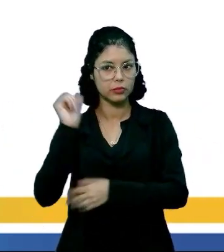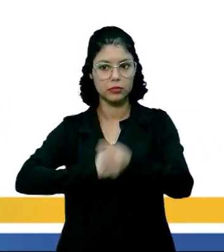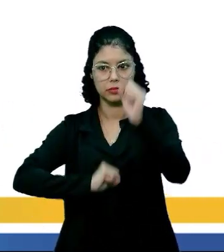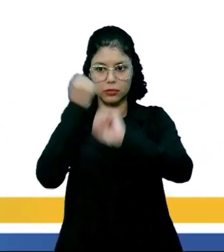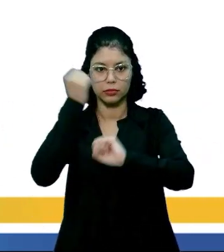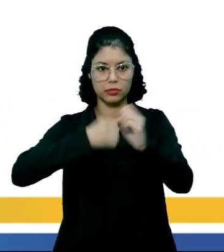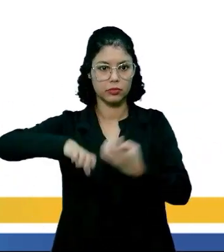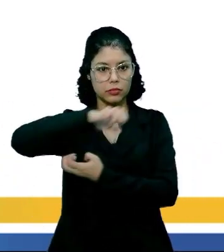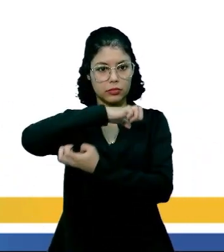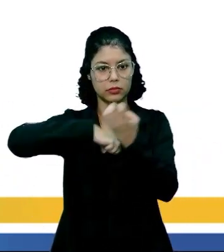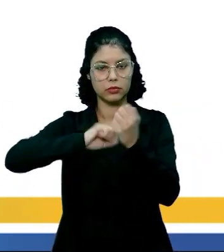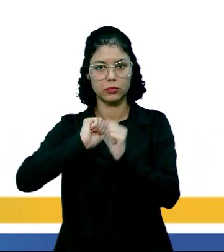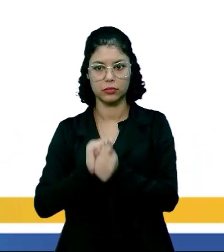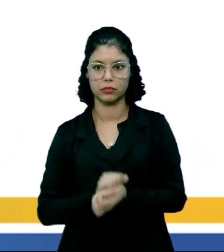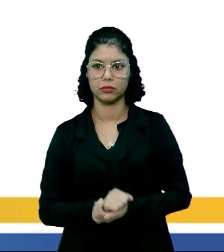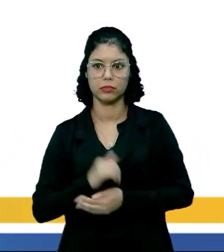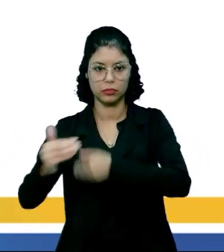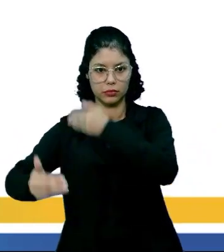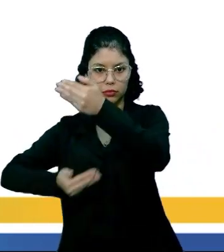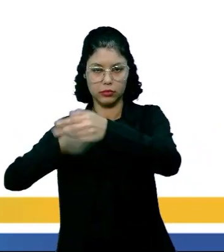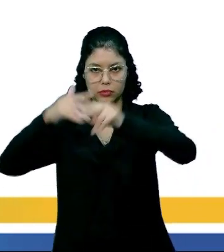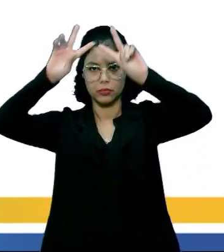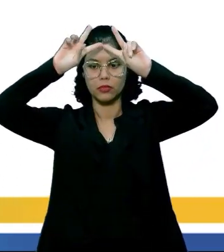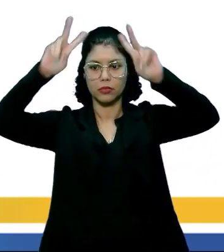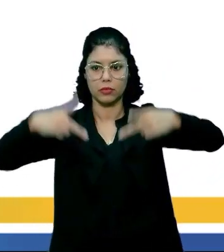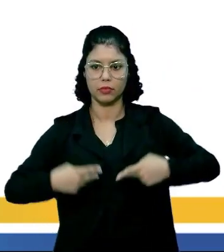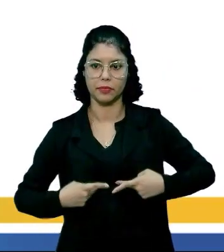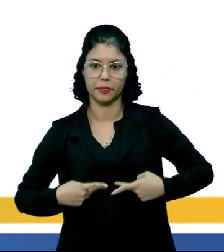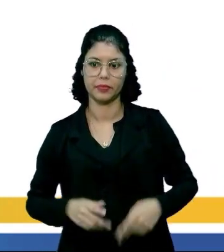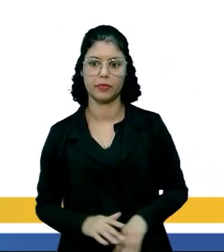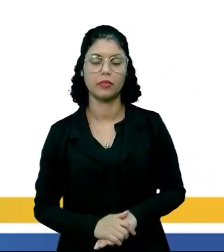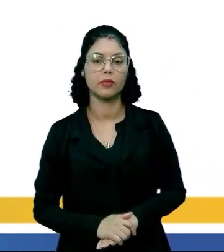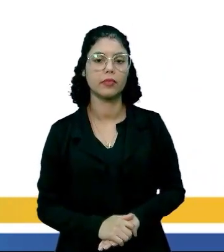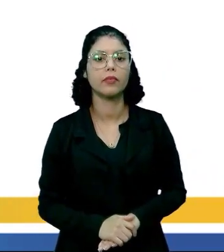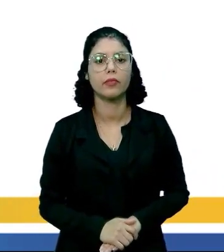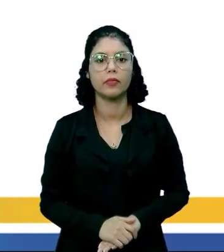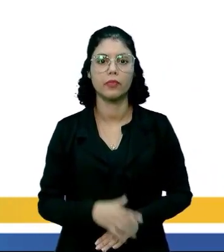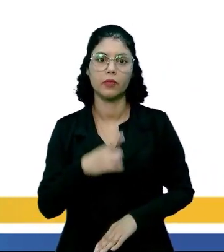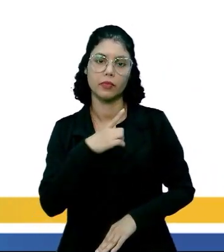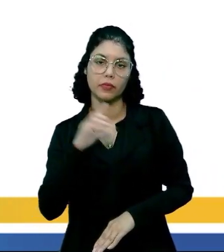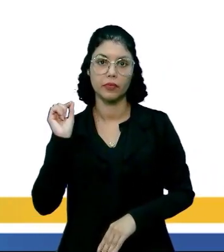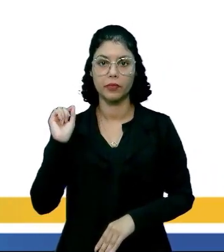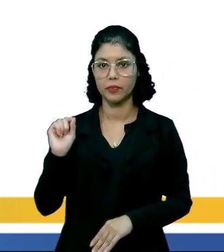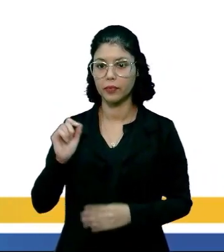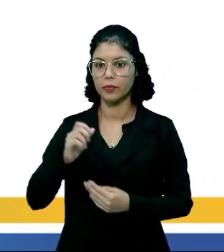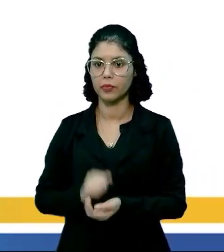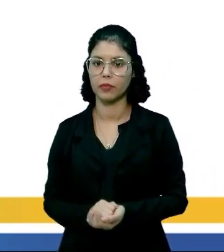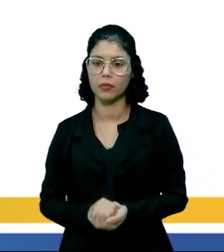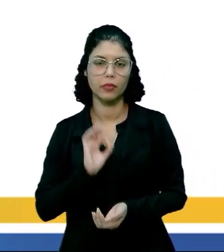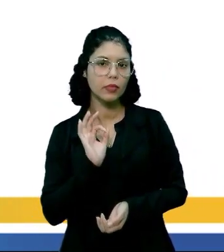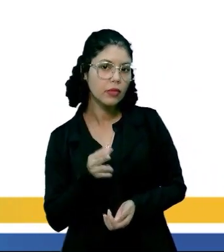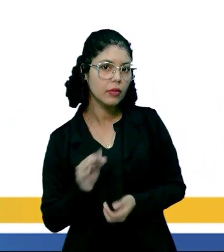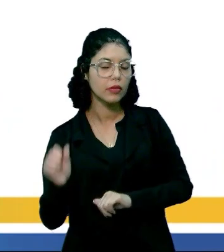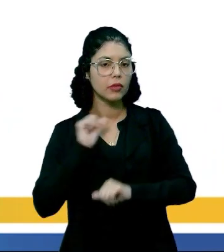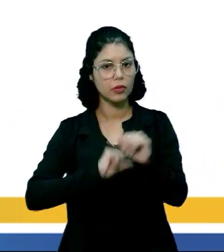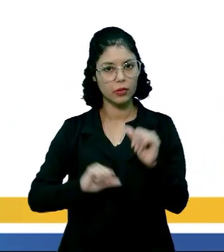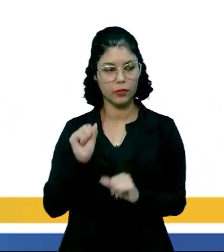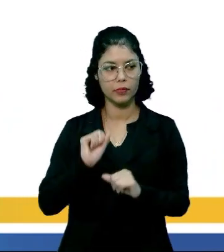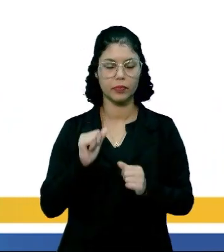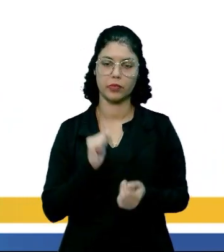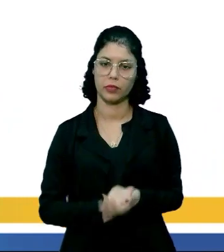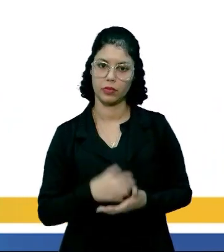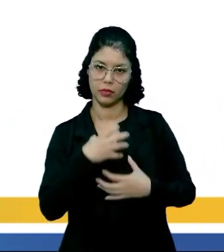da industrialização e da evolução da humanidade. Então, a gente tem aqui uma certa mudança